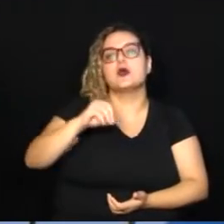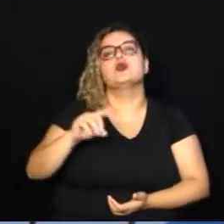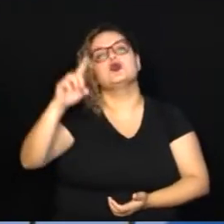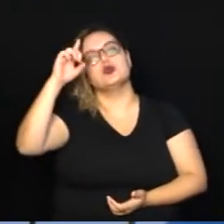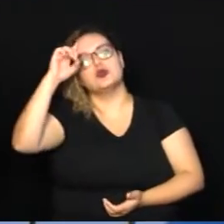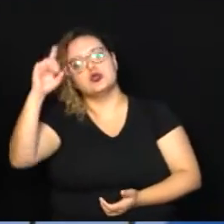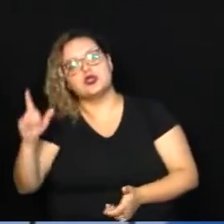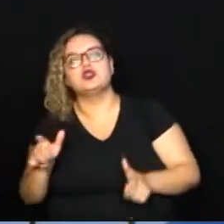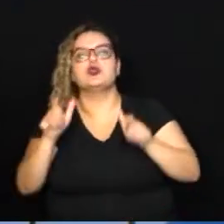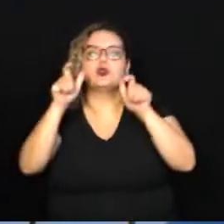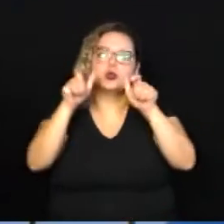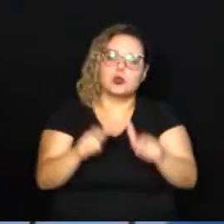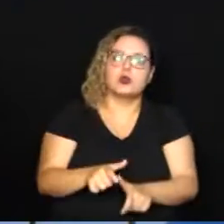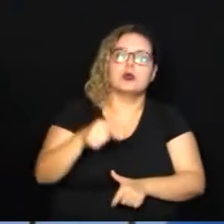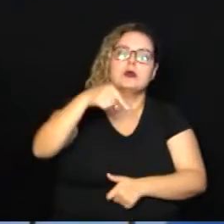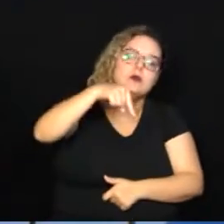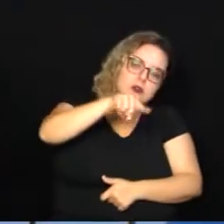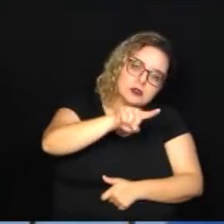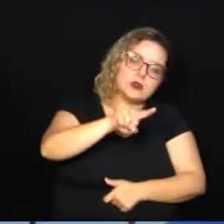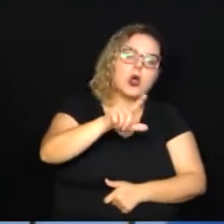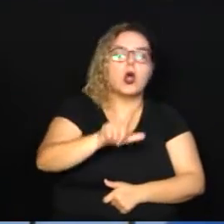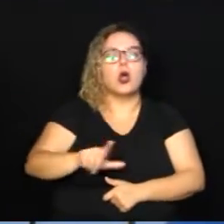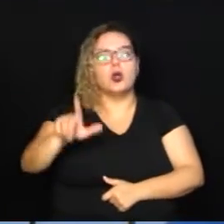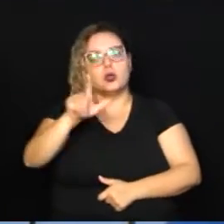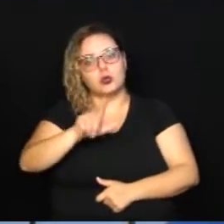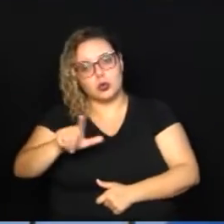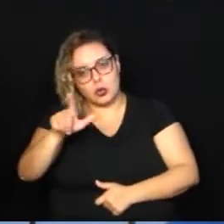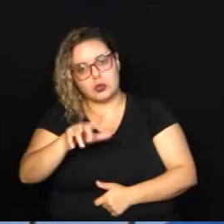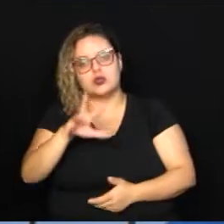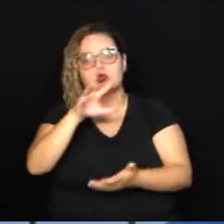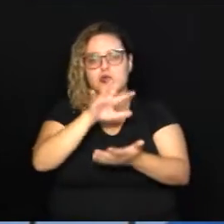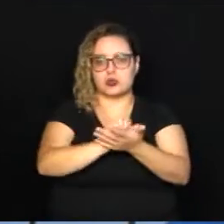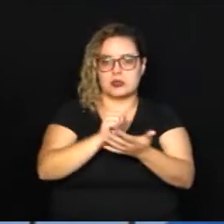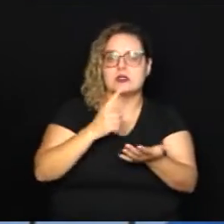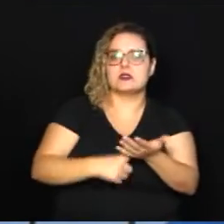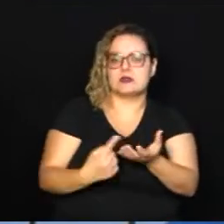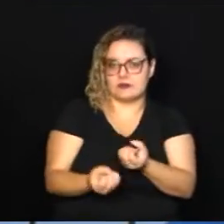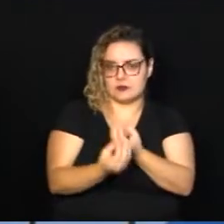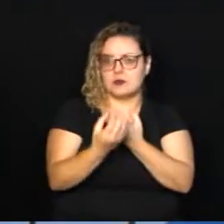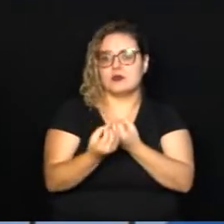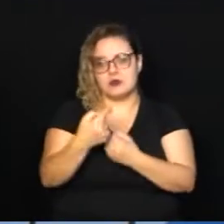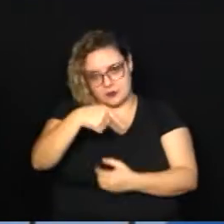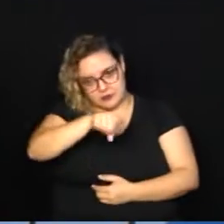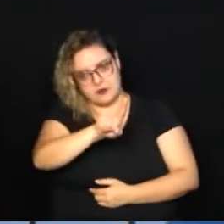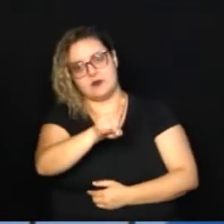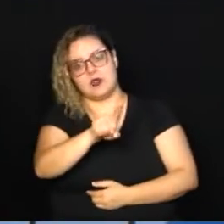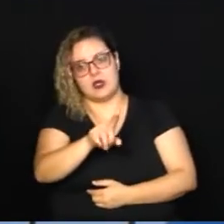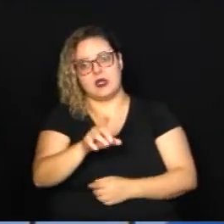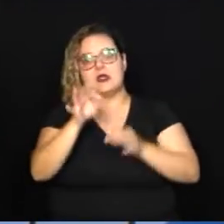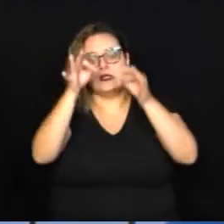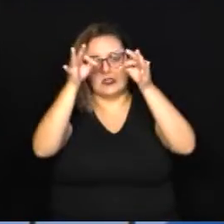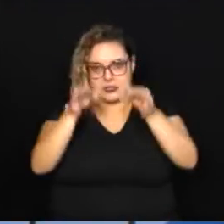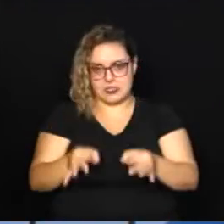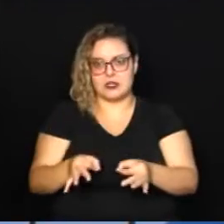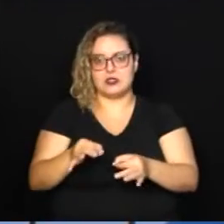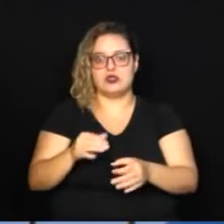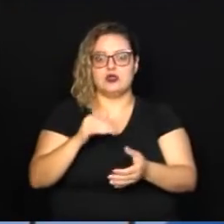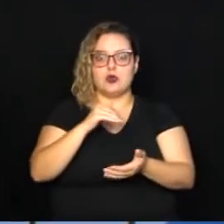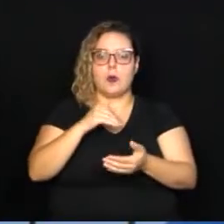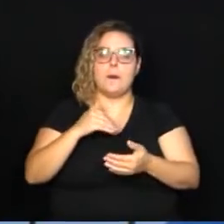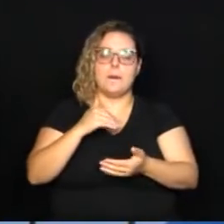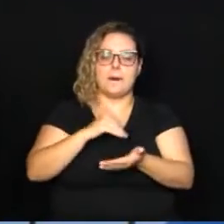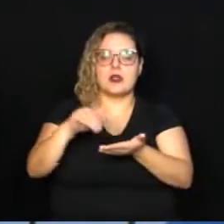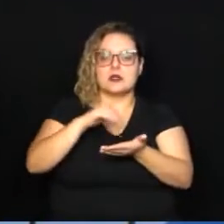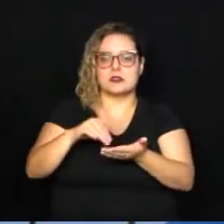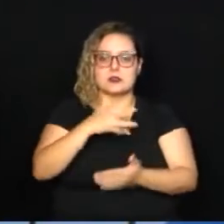deve ir e você, claro, com esses dados, deve comparecer no local direcionado pela Secretaria de Saúde. Não